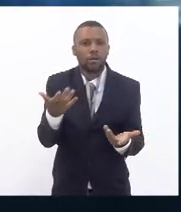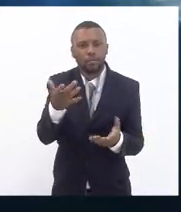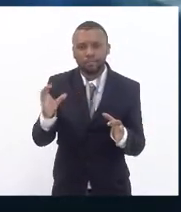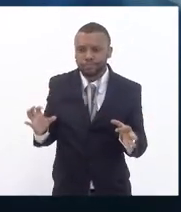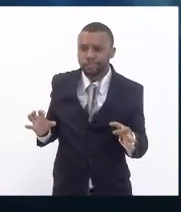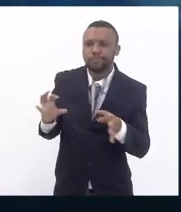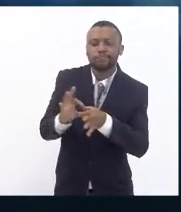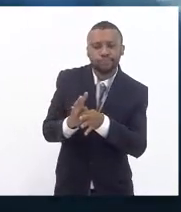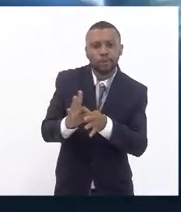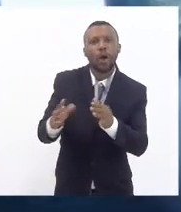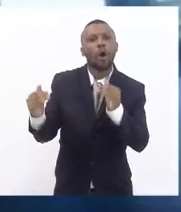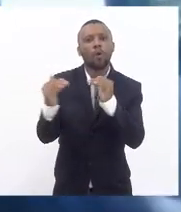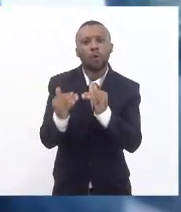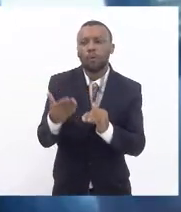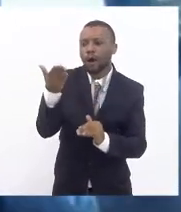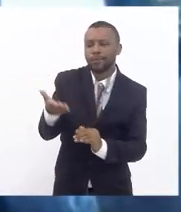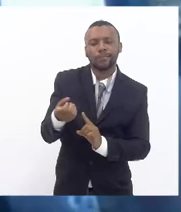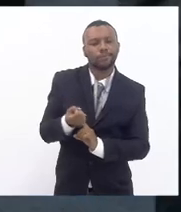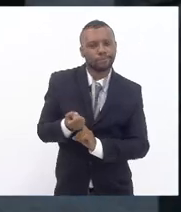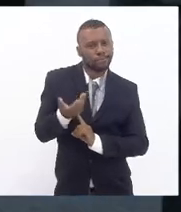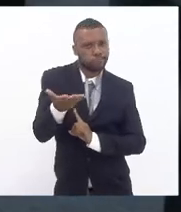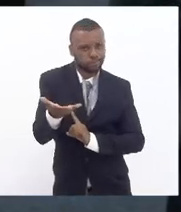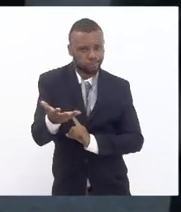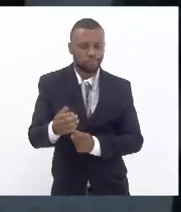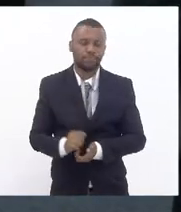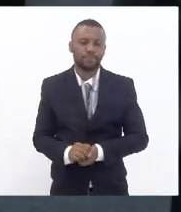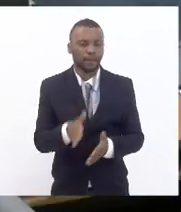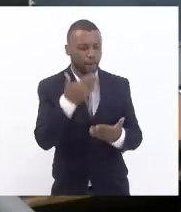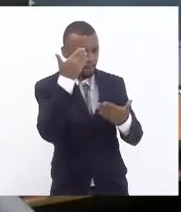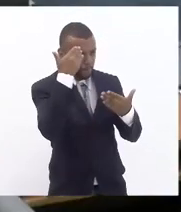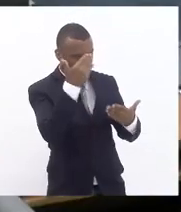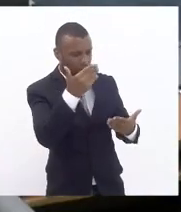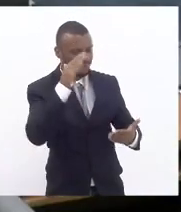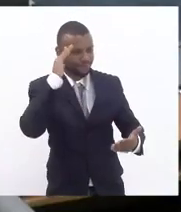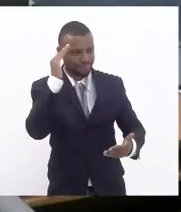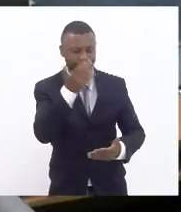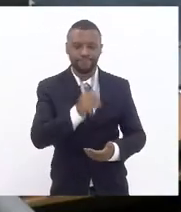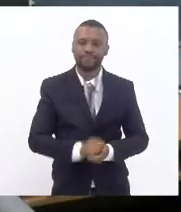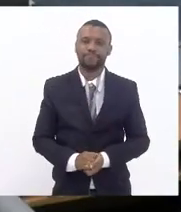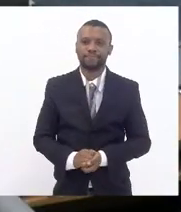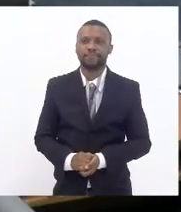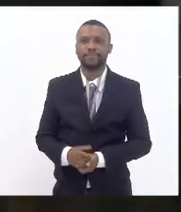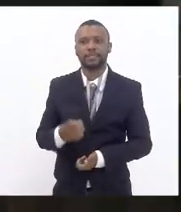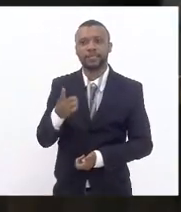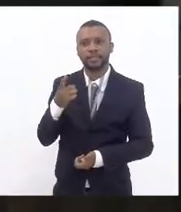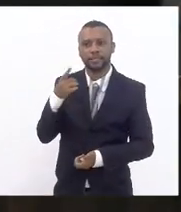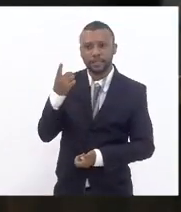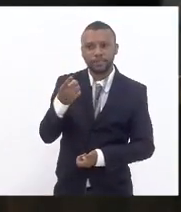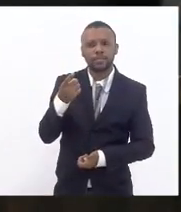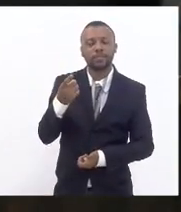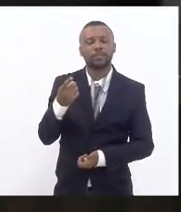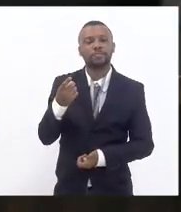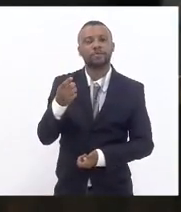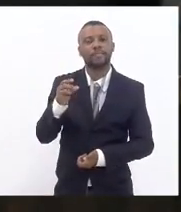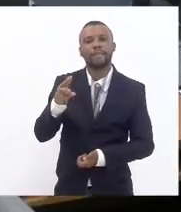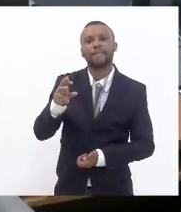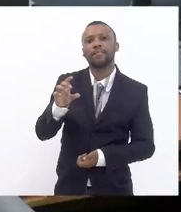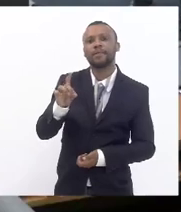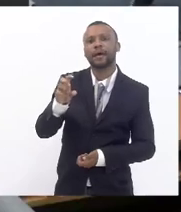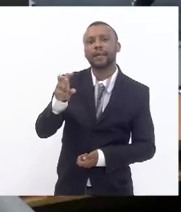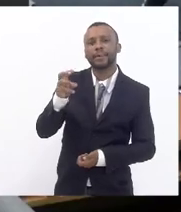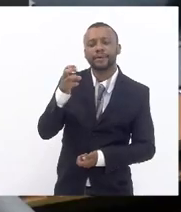vossa manifestação. Valeu, deputada Tia Ju. Obrigado. Deputado Valdec. Deputada Tia